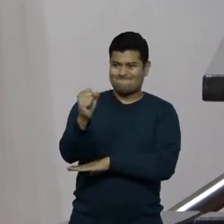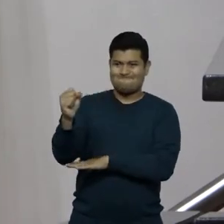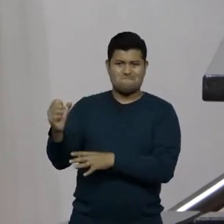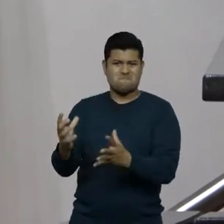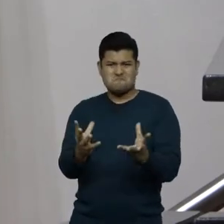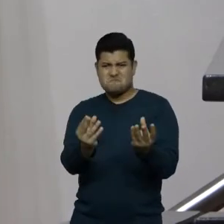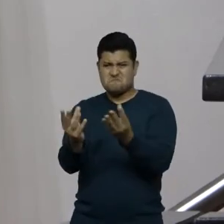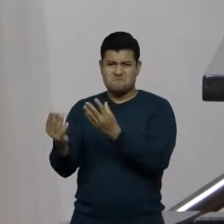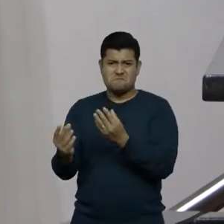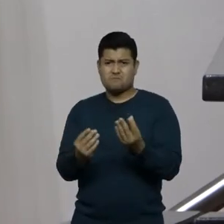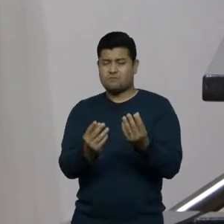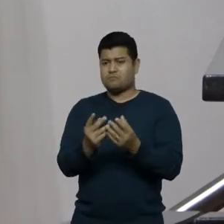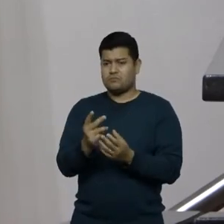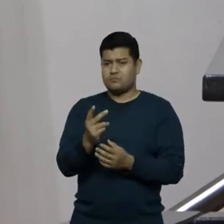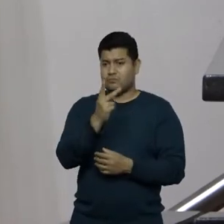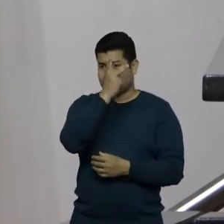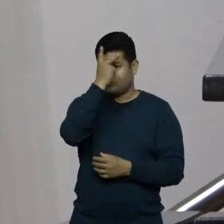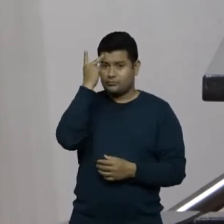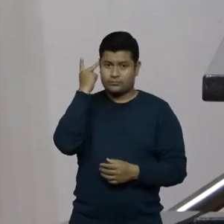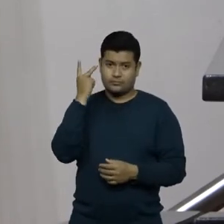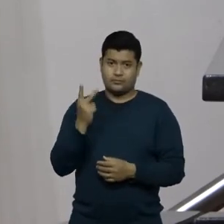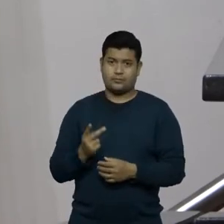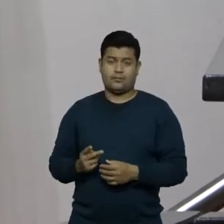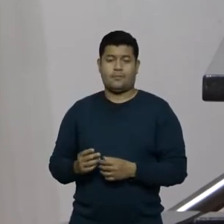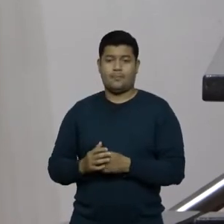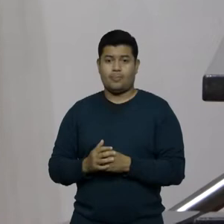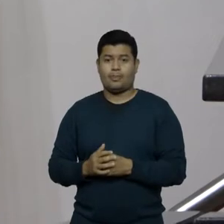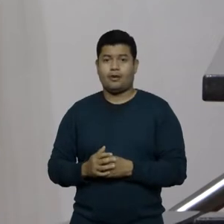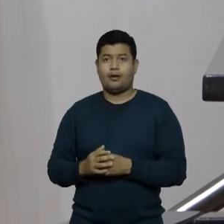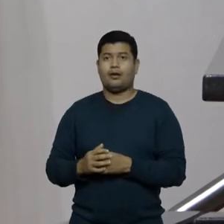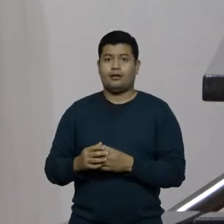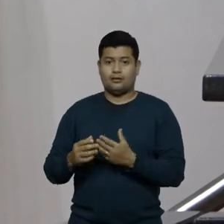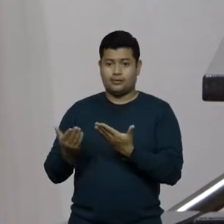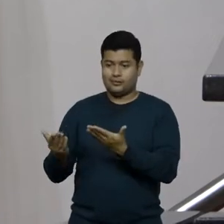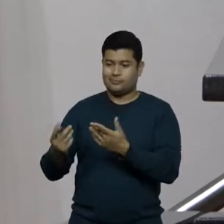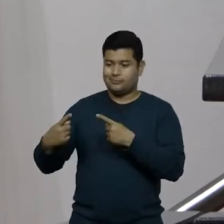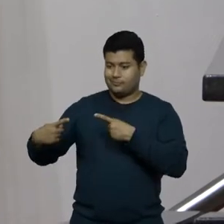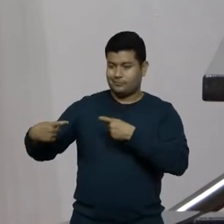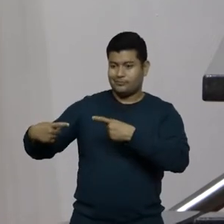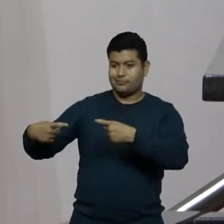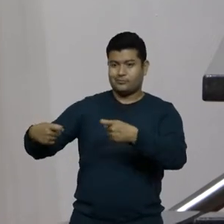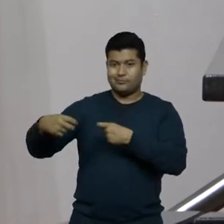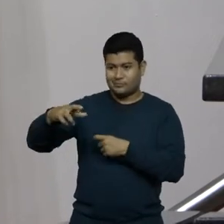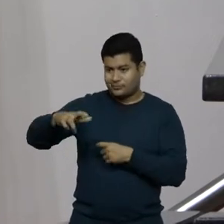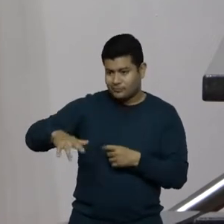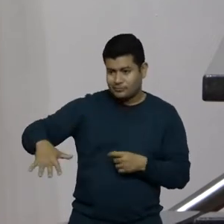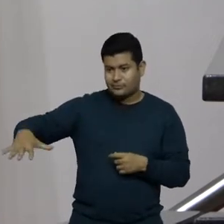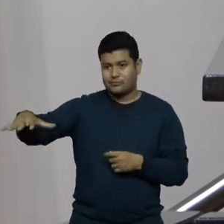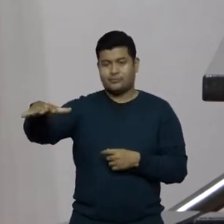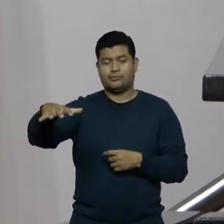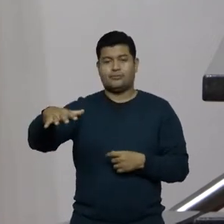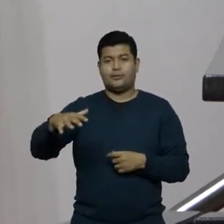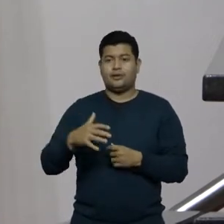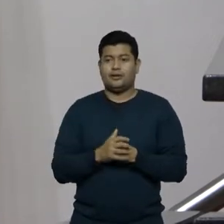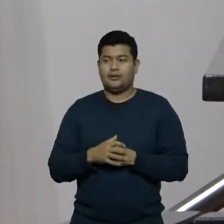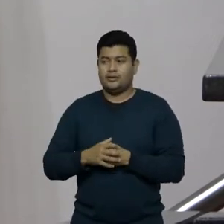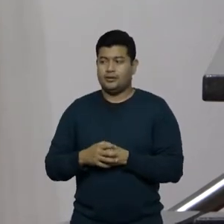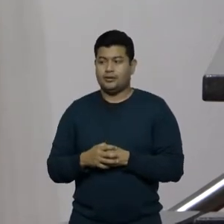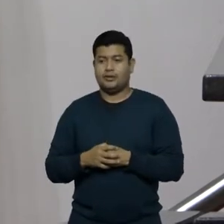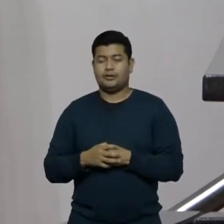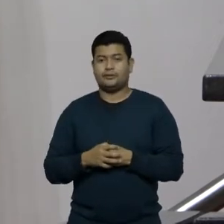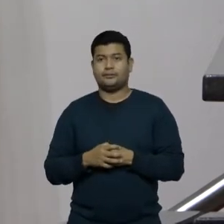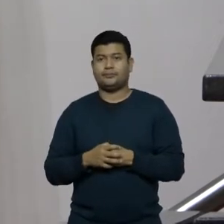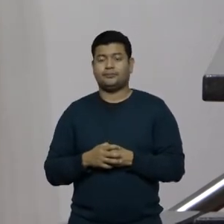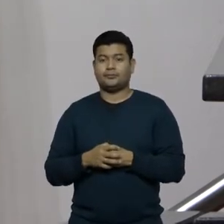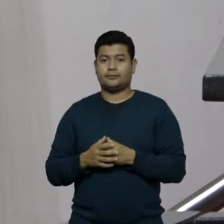centenas de caboclos na chamada Guerra do Contestado lá em taquarussu e o